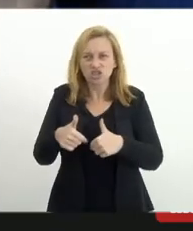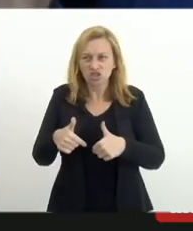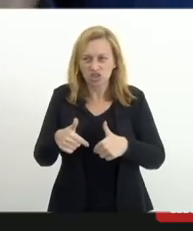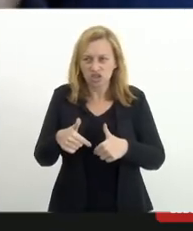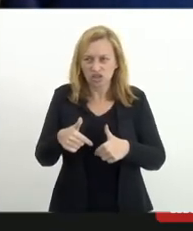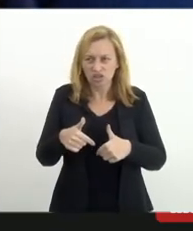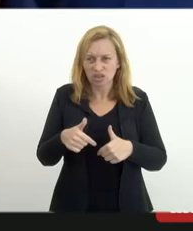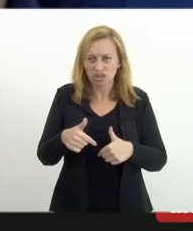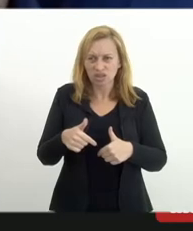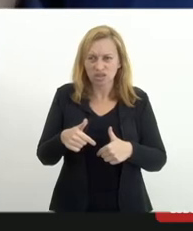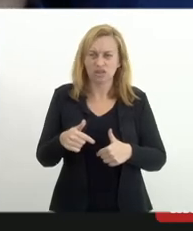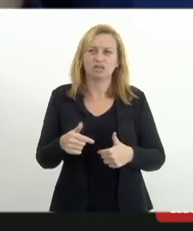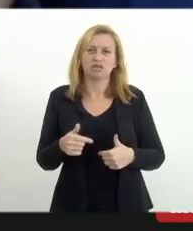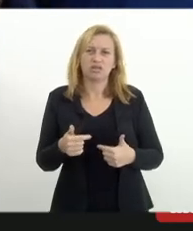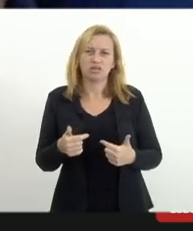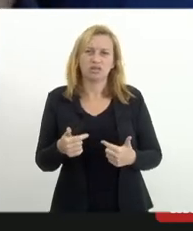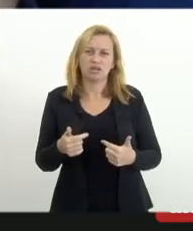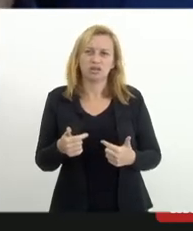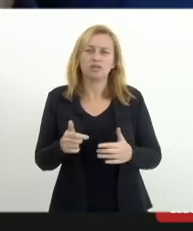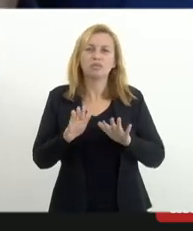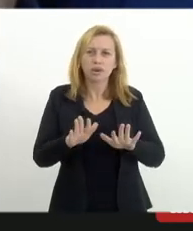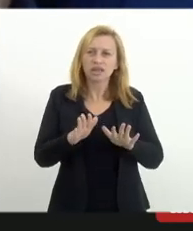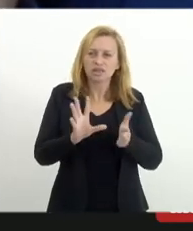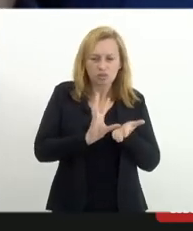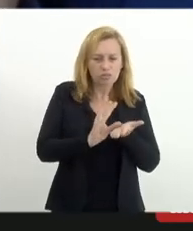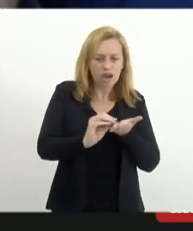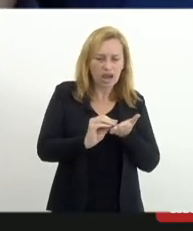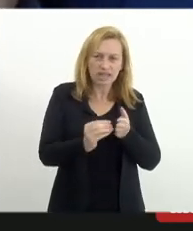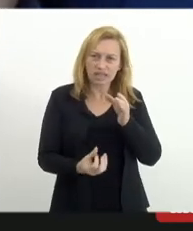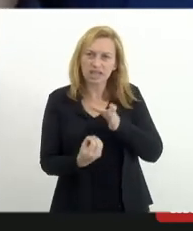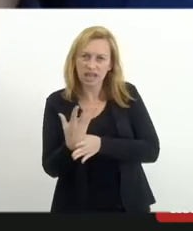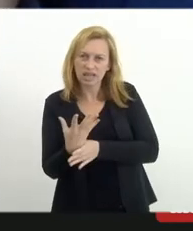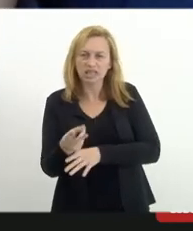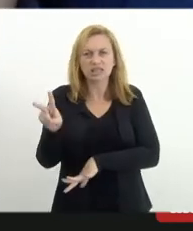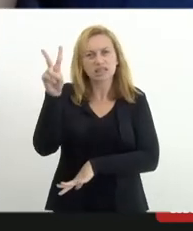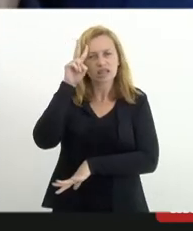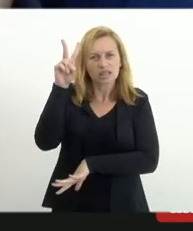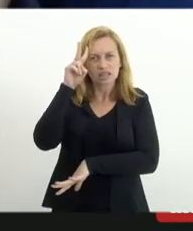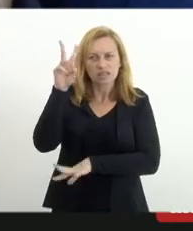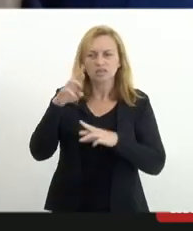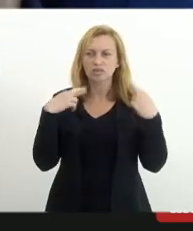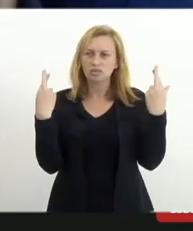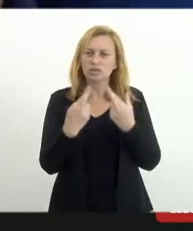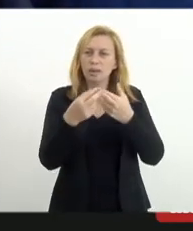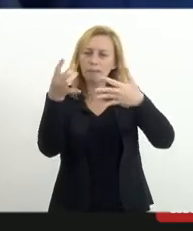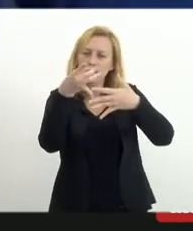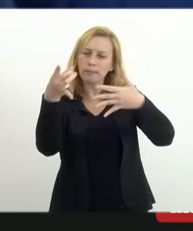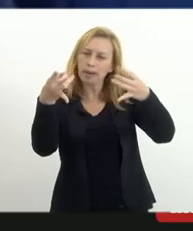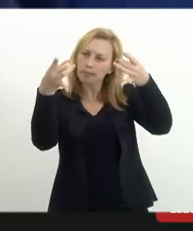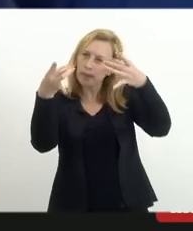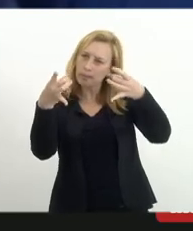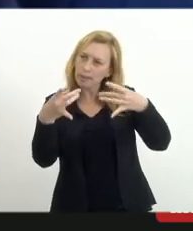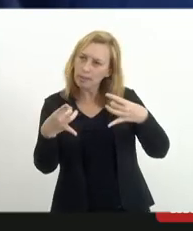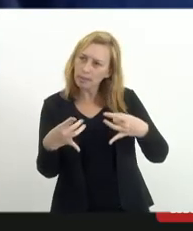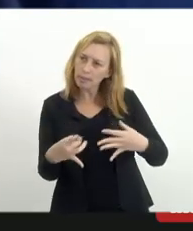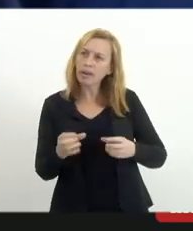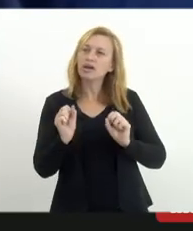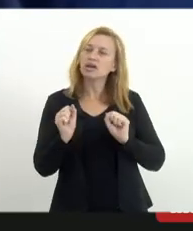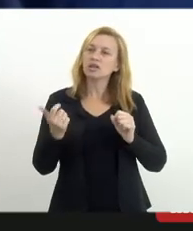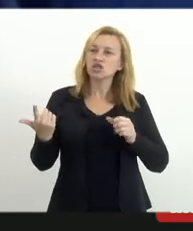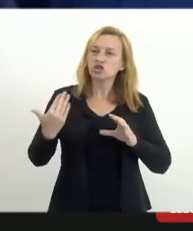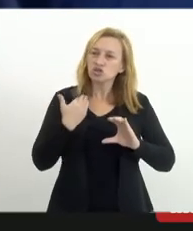ratificação formal, e que fosse feita uma ata dessa reunião de segunda-feira, detalhada, para que ela viesse à